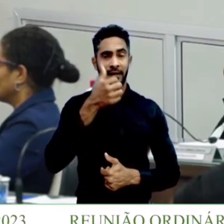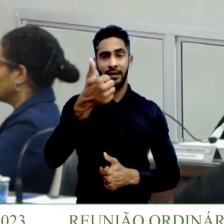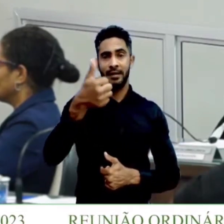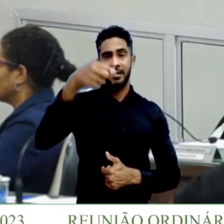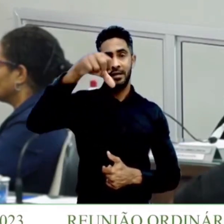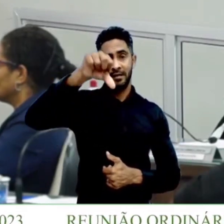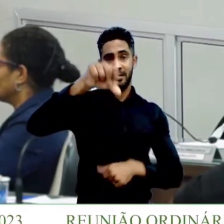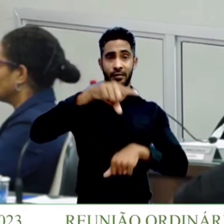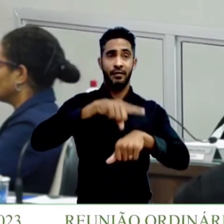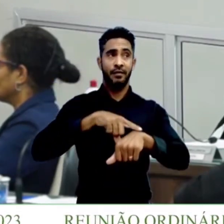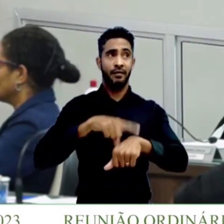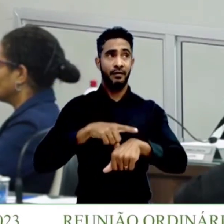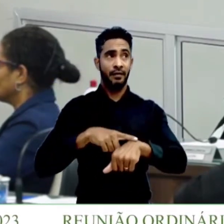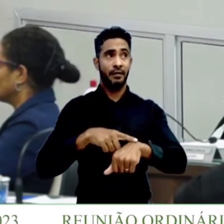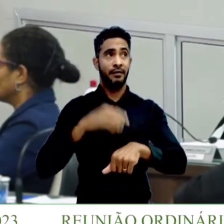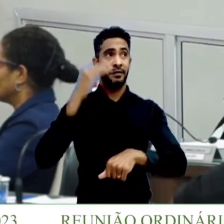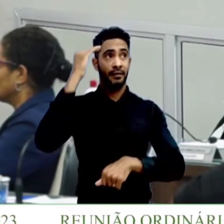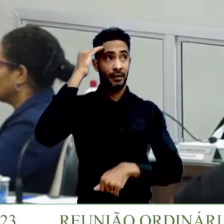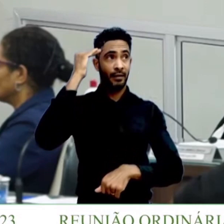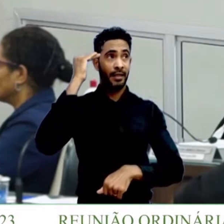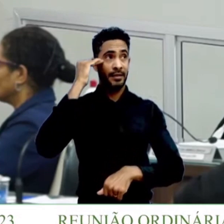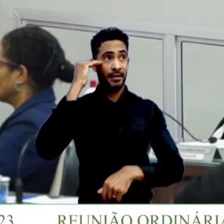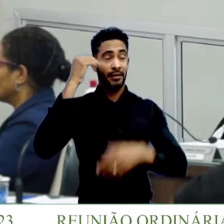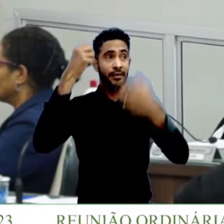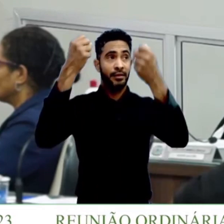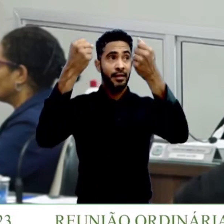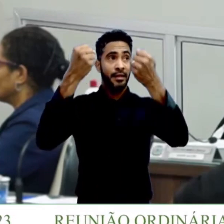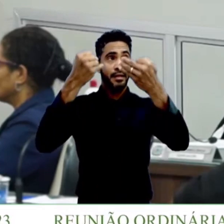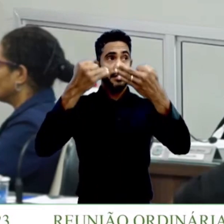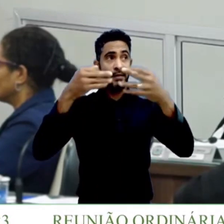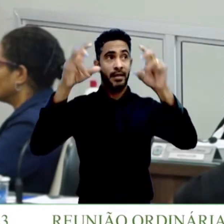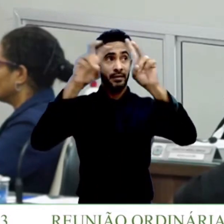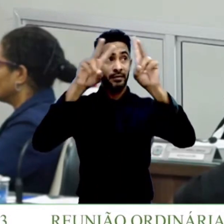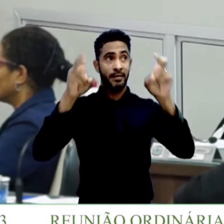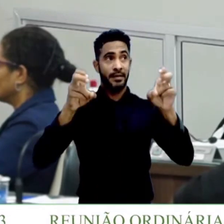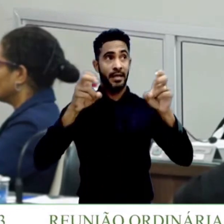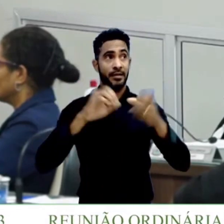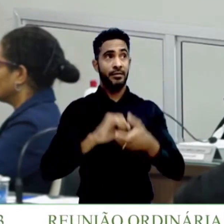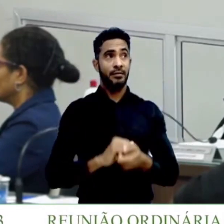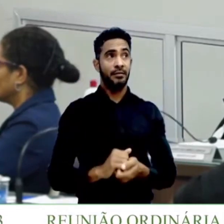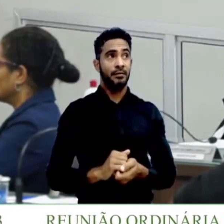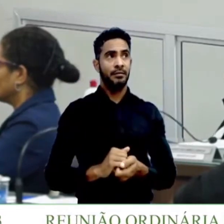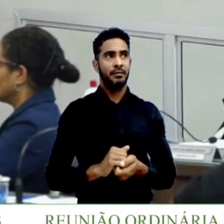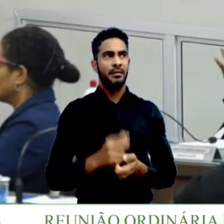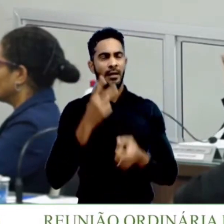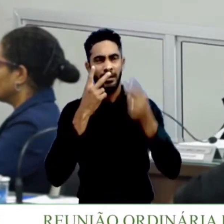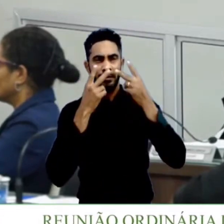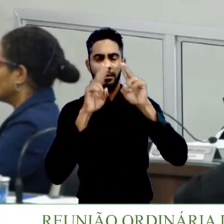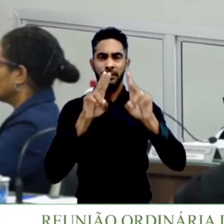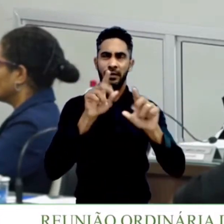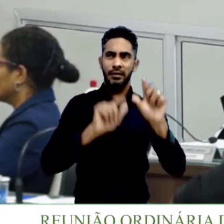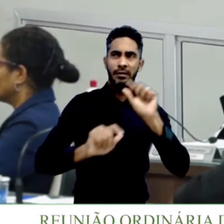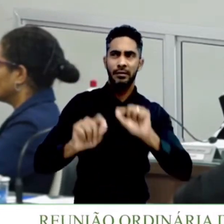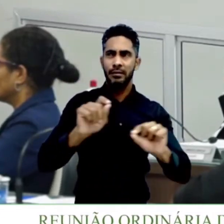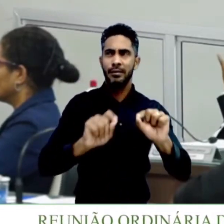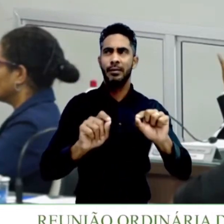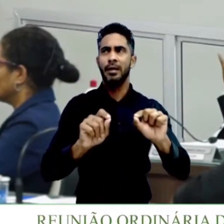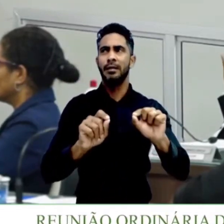19 horas, adolescente falando sobre esse assunto. E aí a gente vê